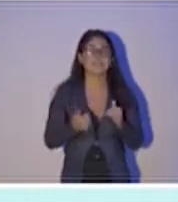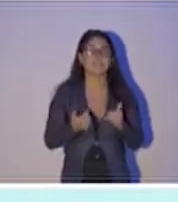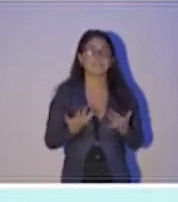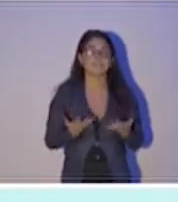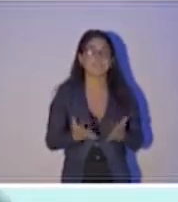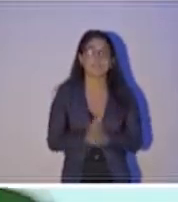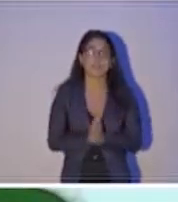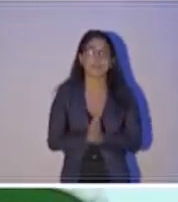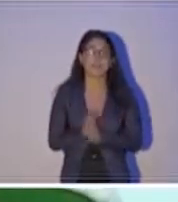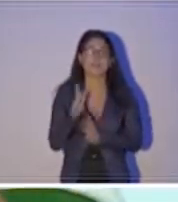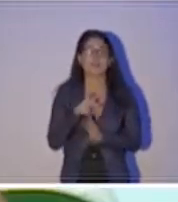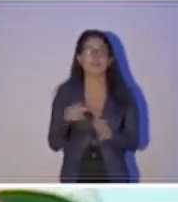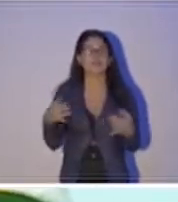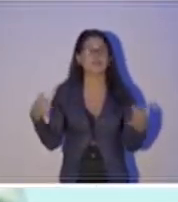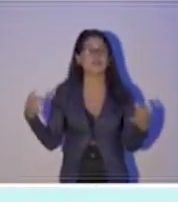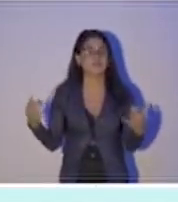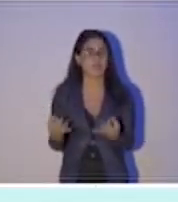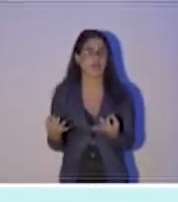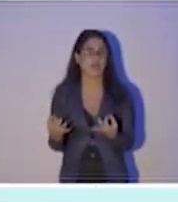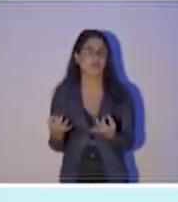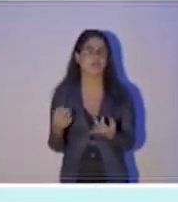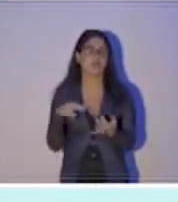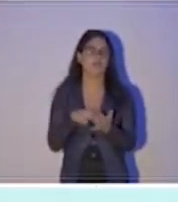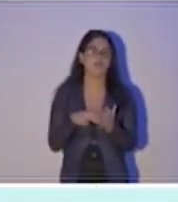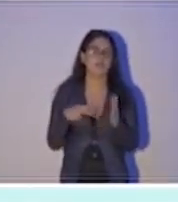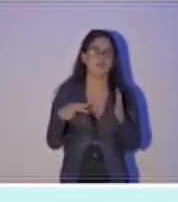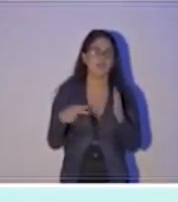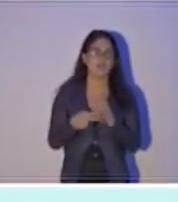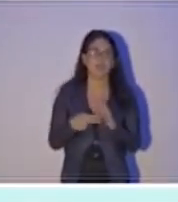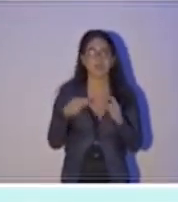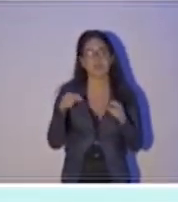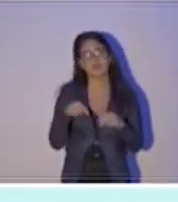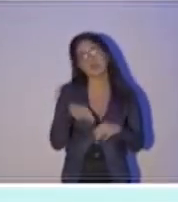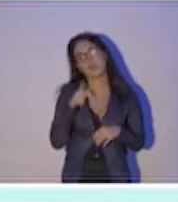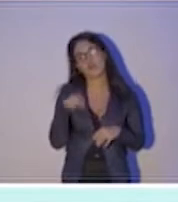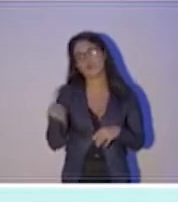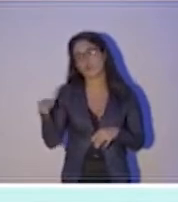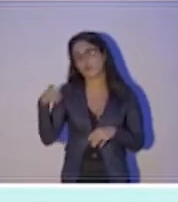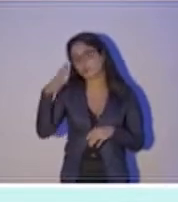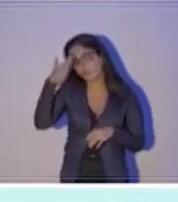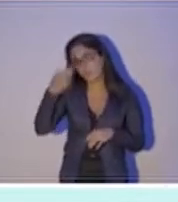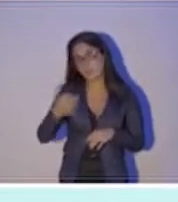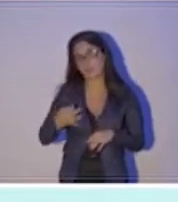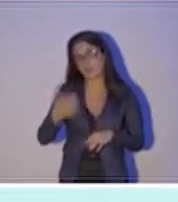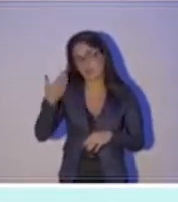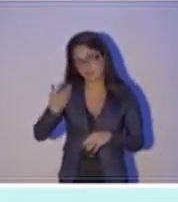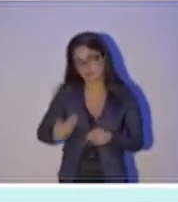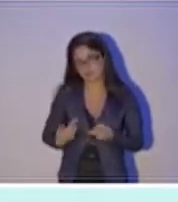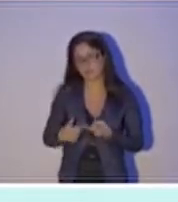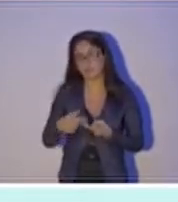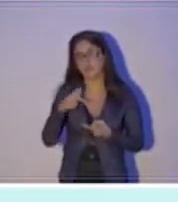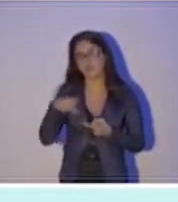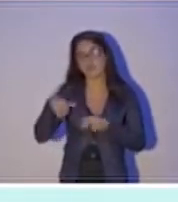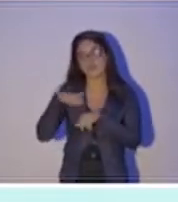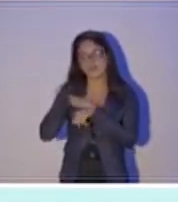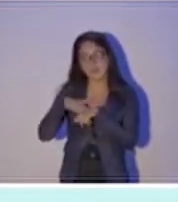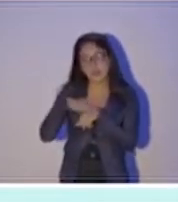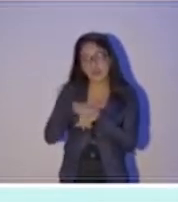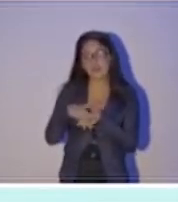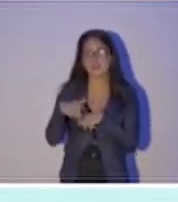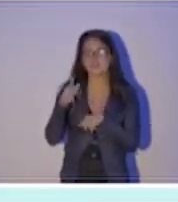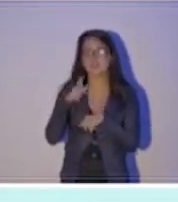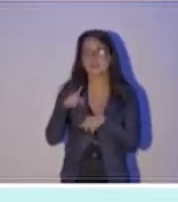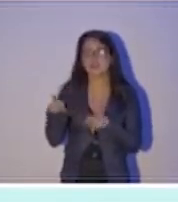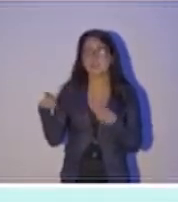Professor ideal é o que a gente vem falando aqui, um professor que entenda a gente, que converse com a gente, seja nosso